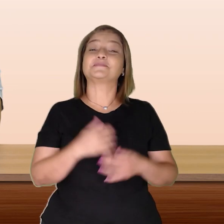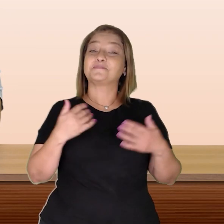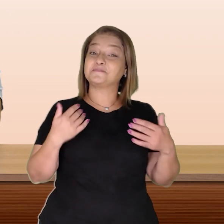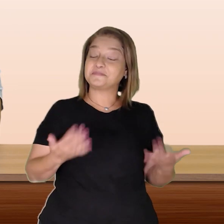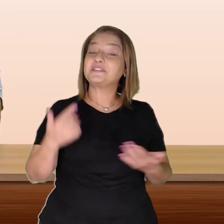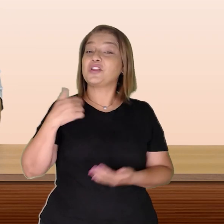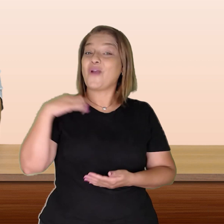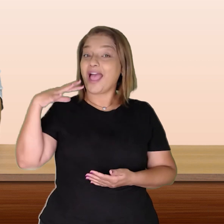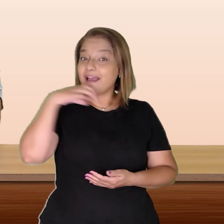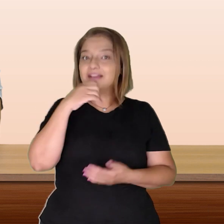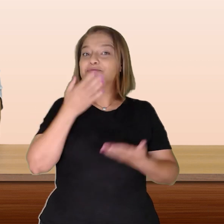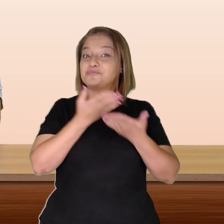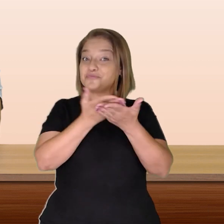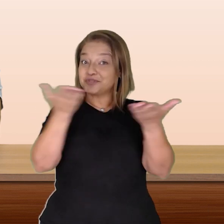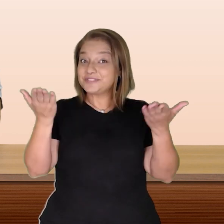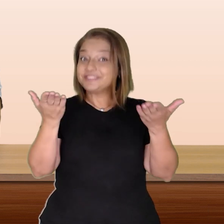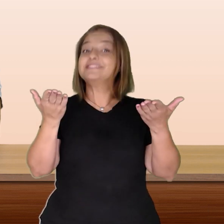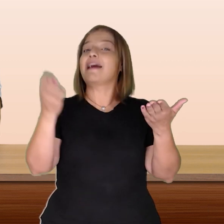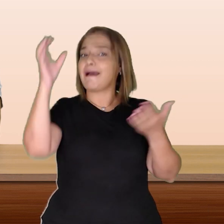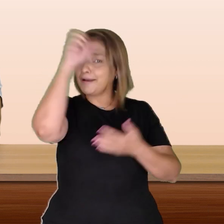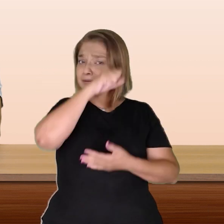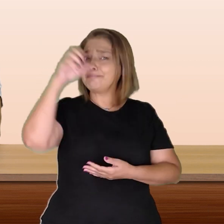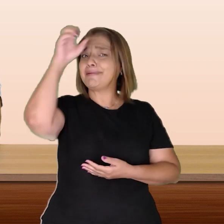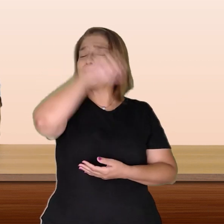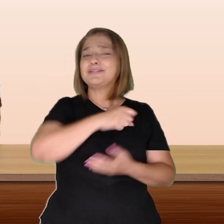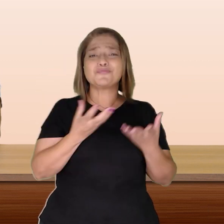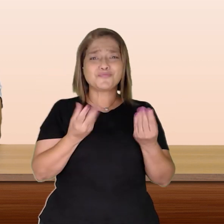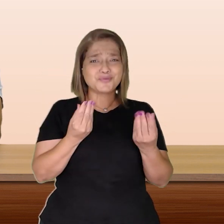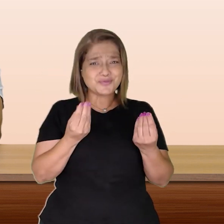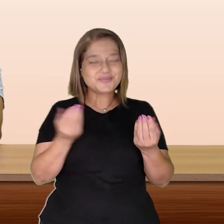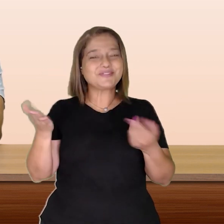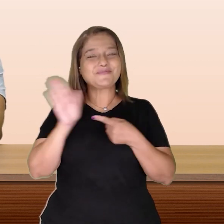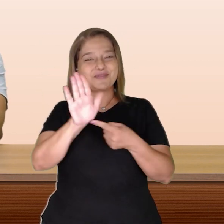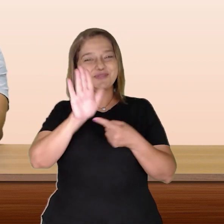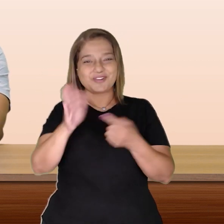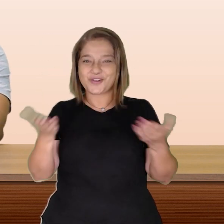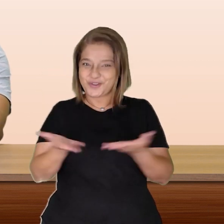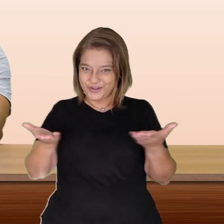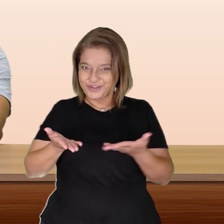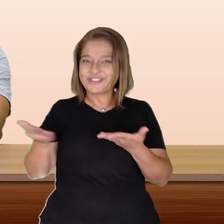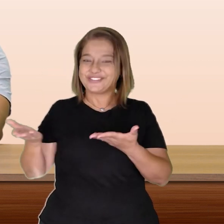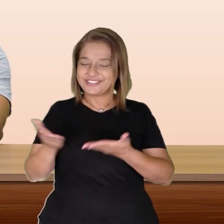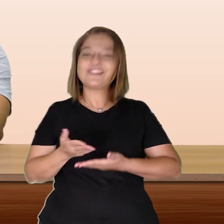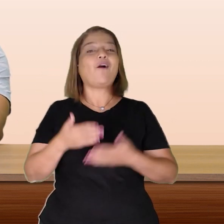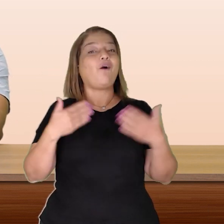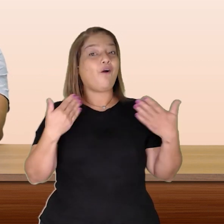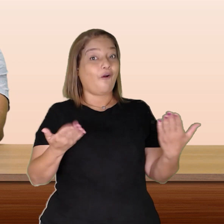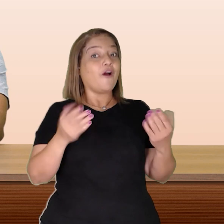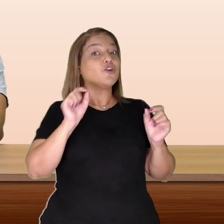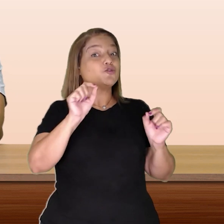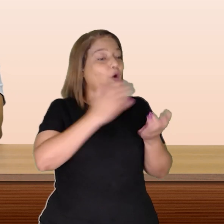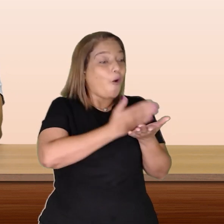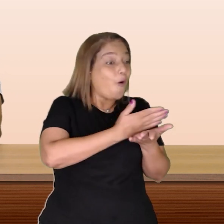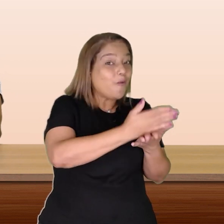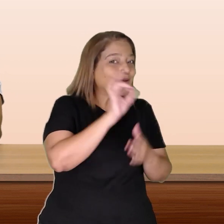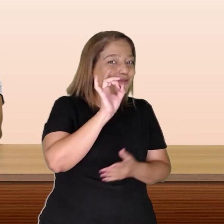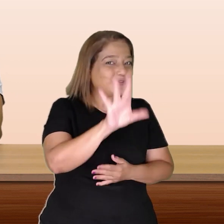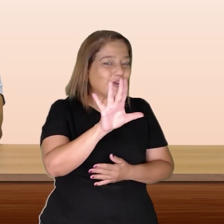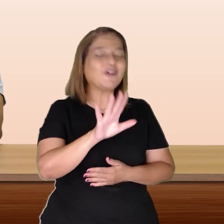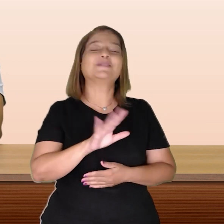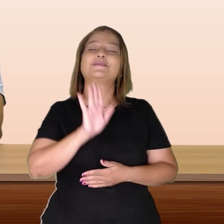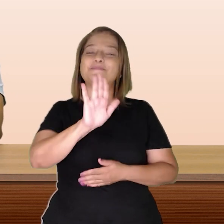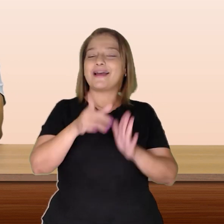Eu acho que o pessoal de casa está aprendendo muito com esse programa de hoje, viu, Marlon? E olha que estamos só começando,